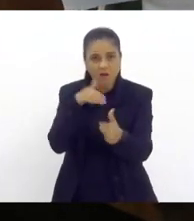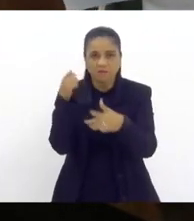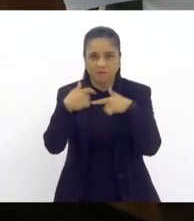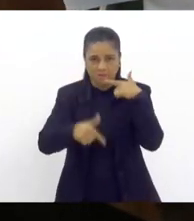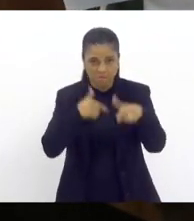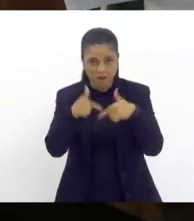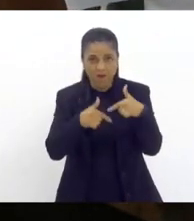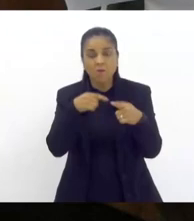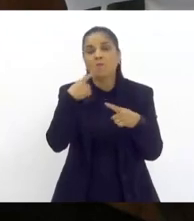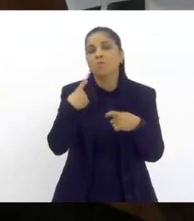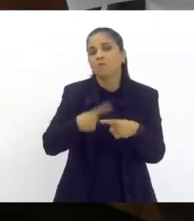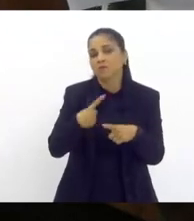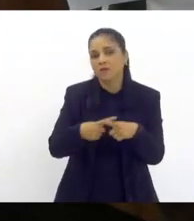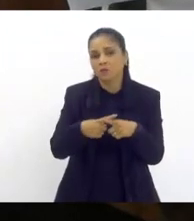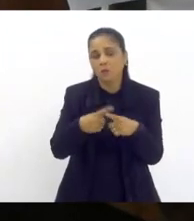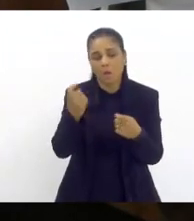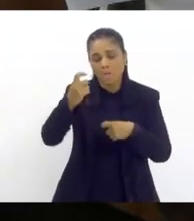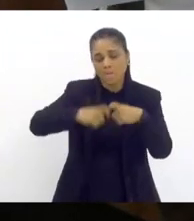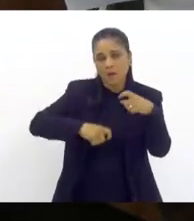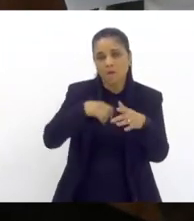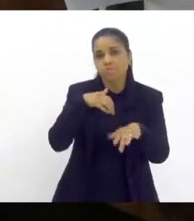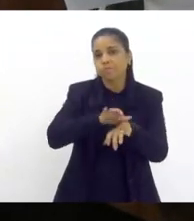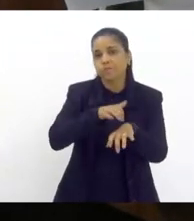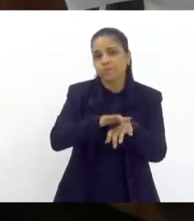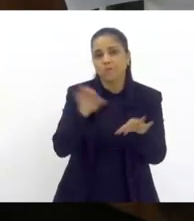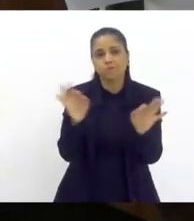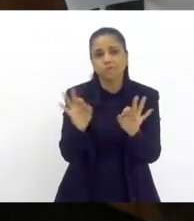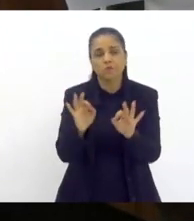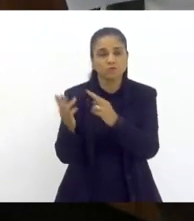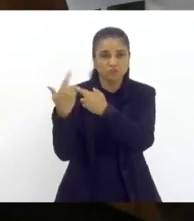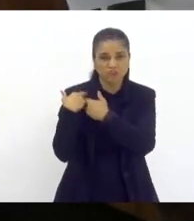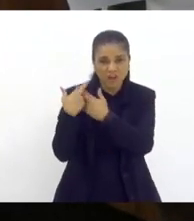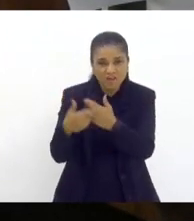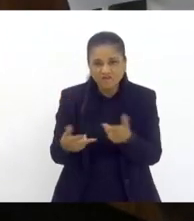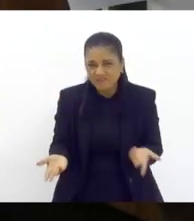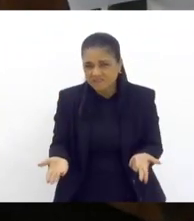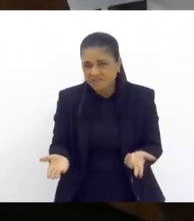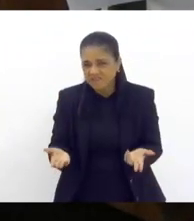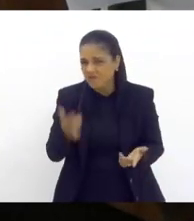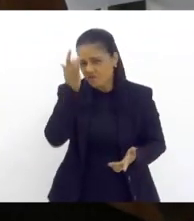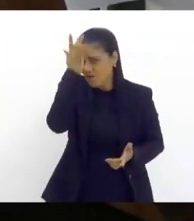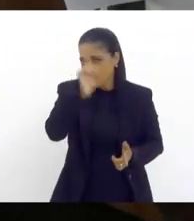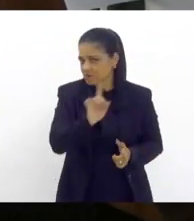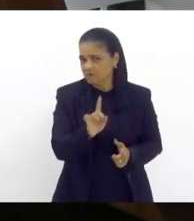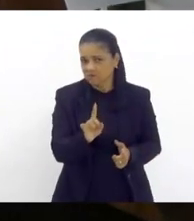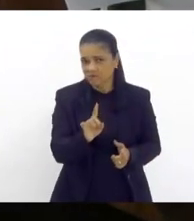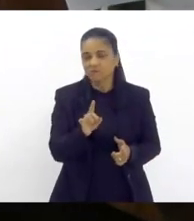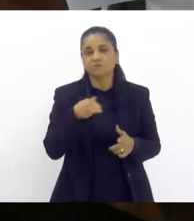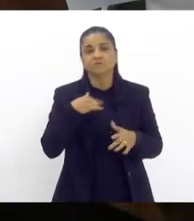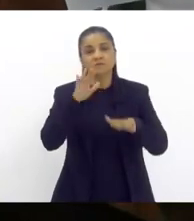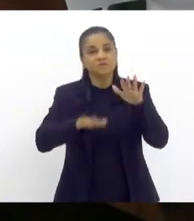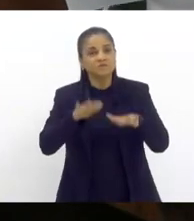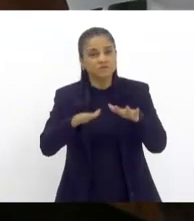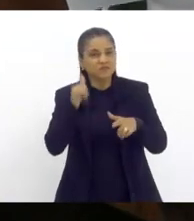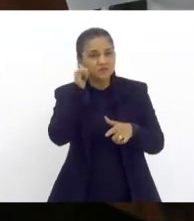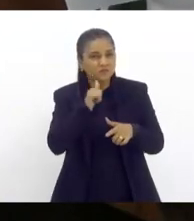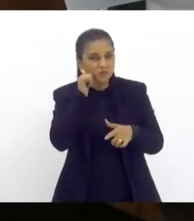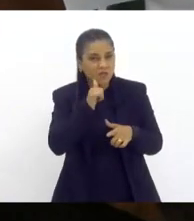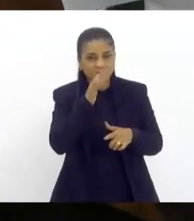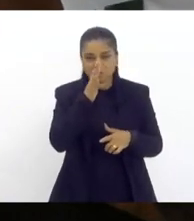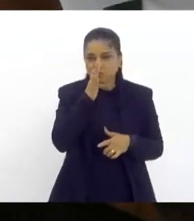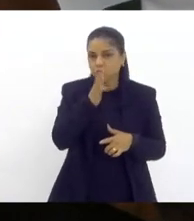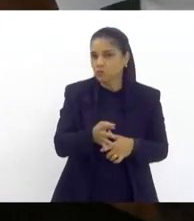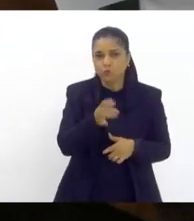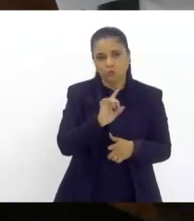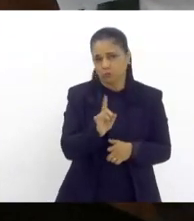uma situação de reverter, que não é fácil. Muitas vezes, Dani, as mulheres não queriam fazer denúncia